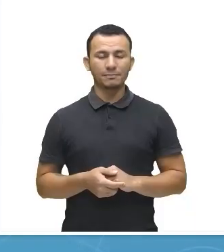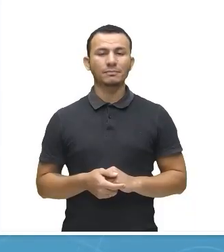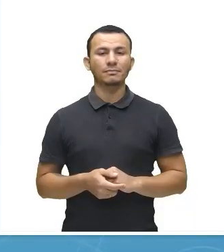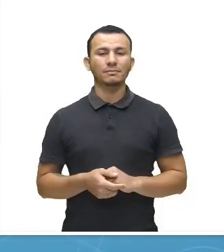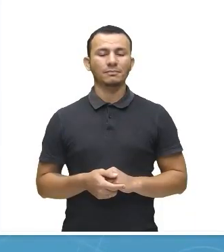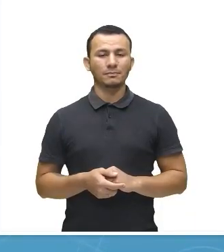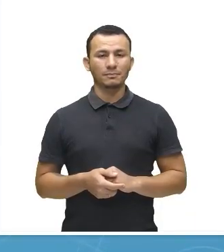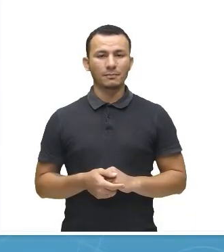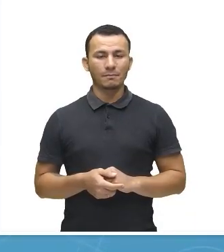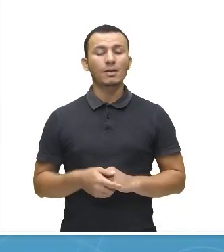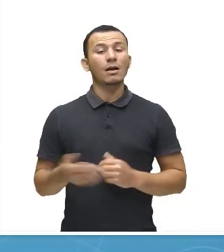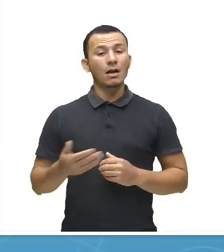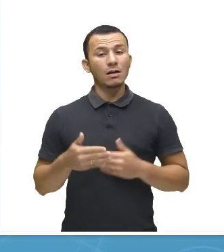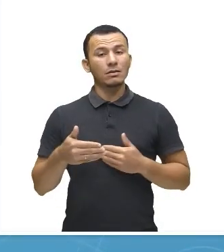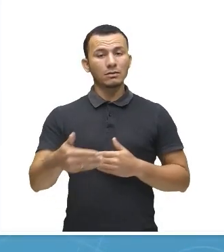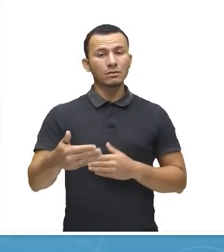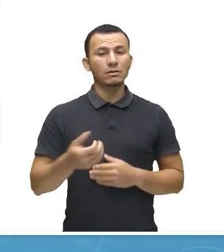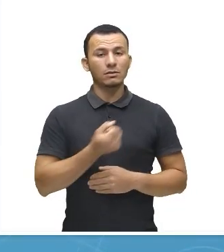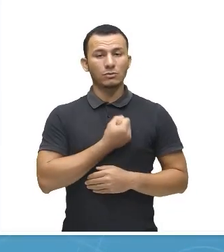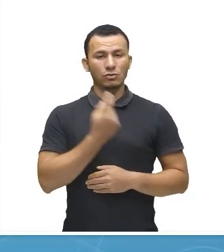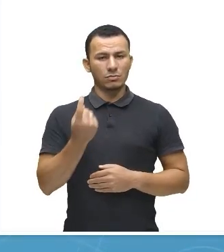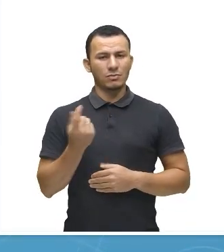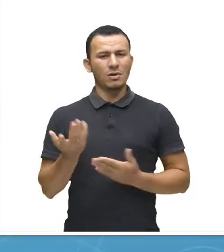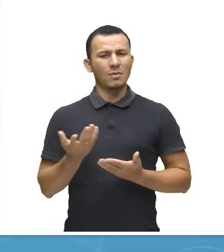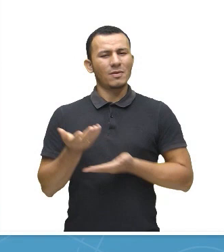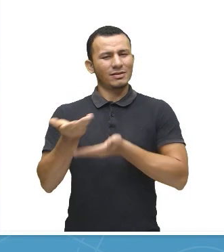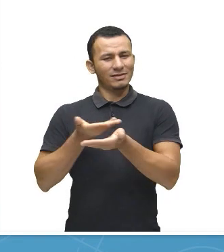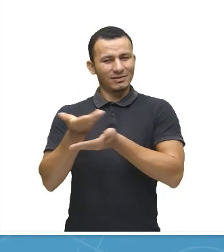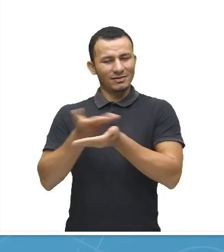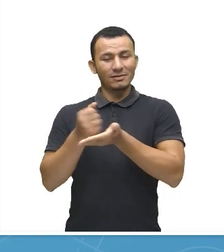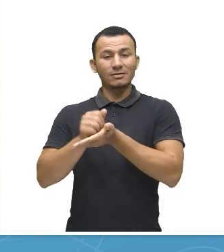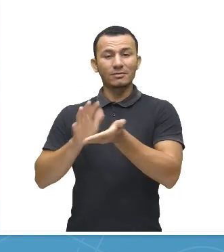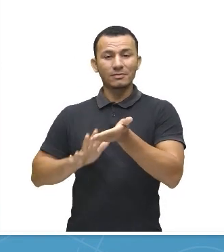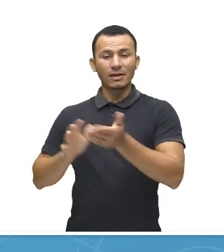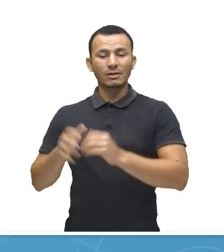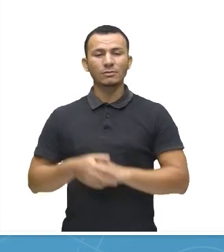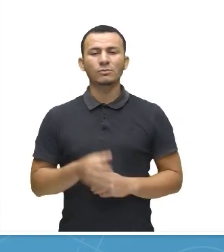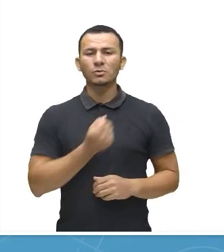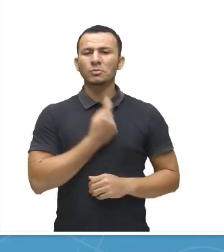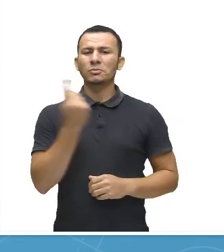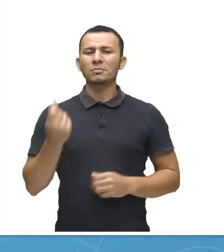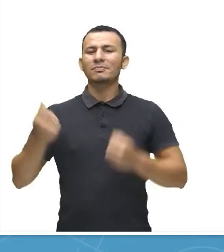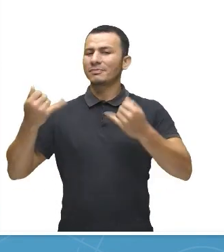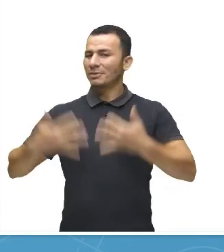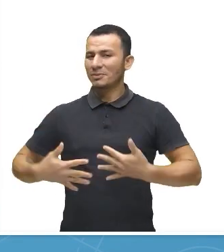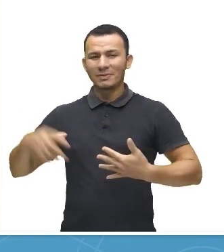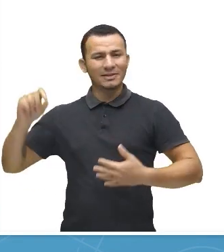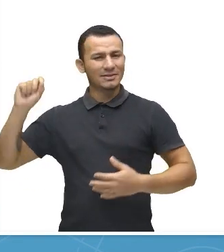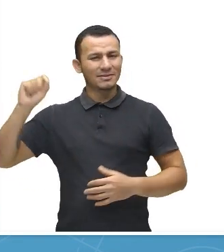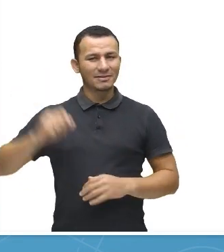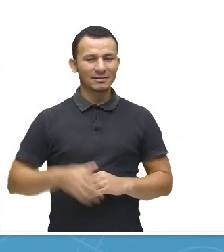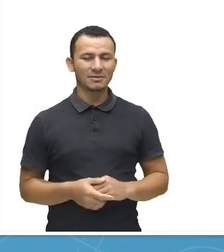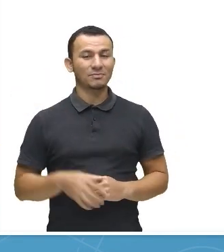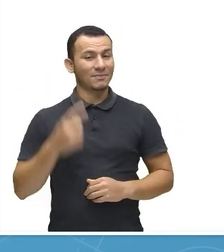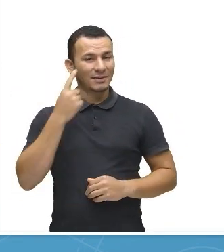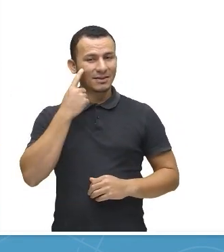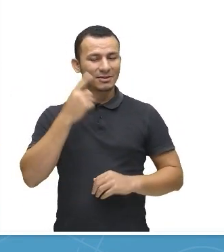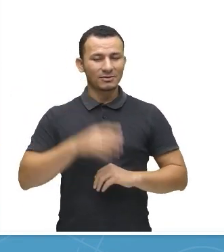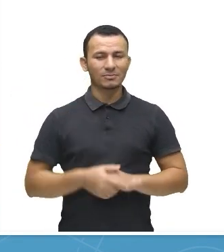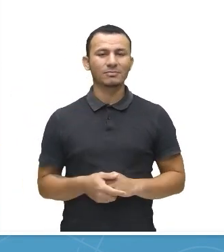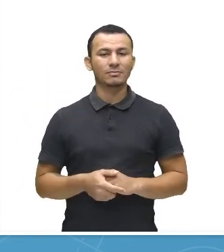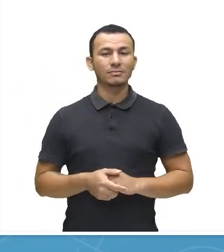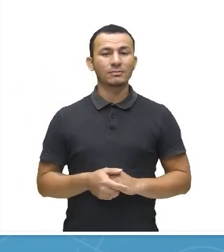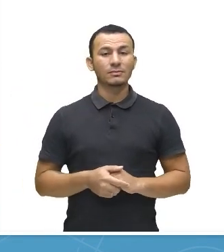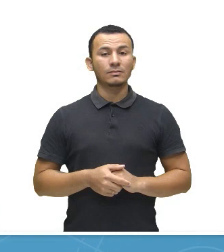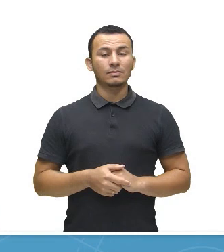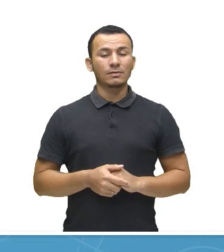Muito bem, vamos iniciar a nossa dinâmica local interativa. A nossa primeira questão eu trago para vocês o seguinte: observe